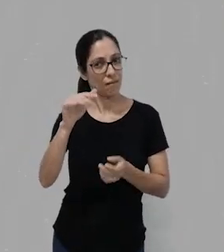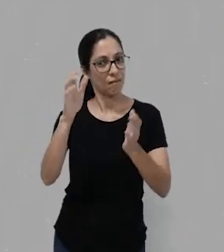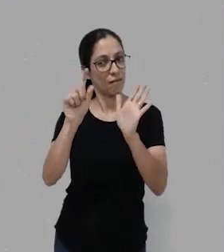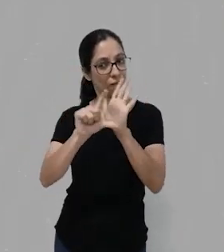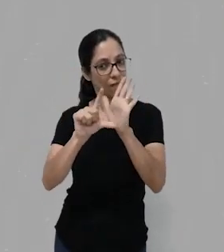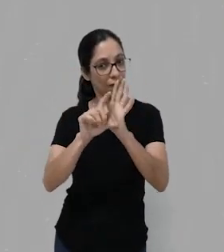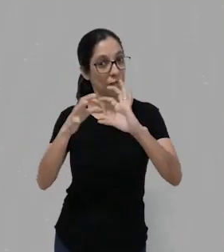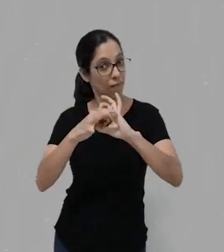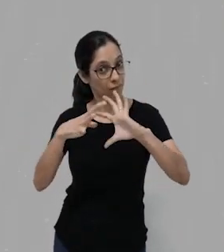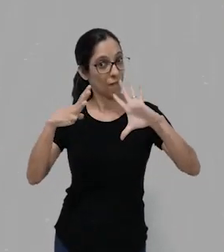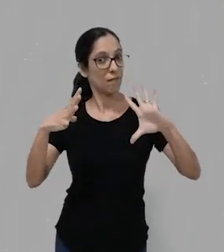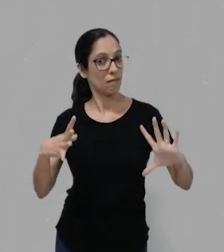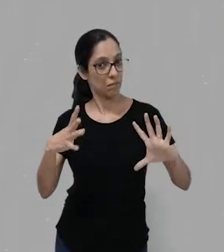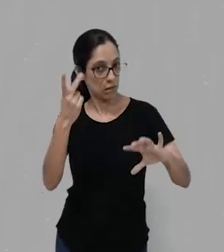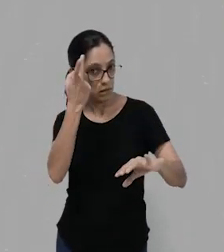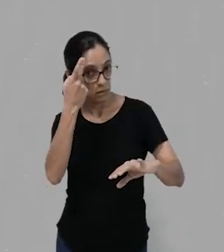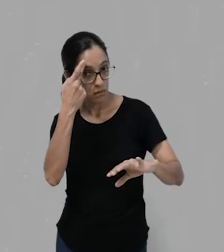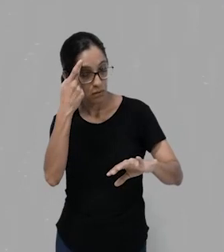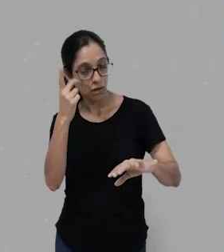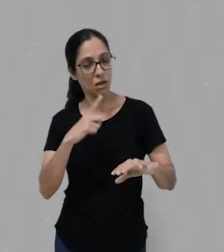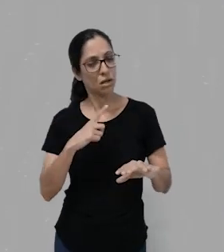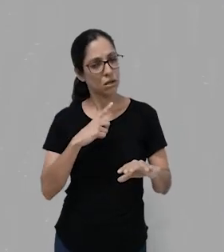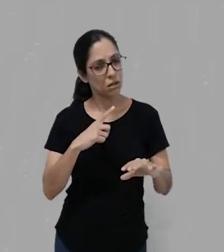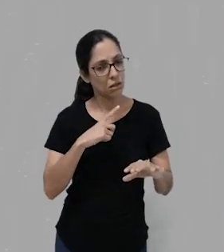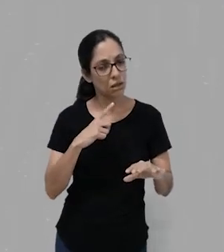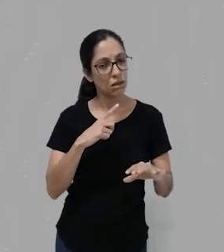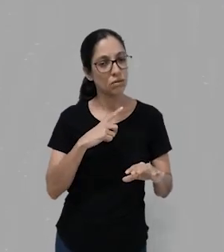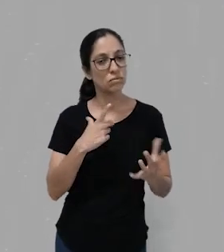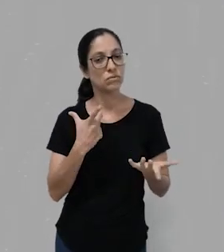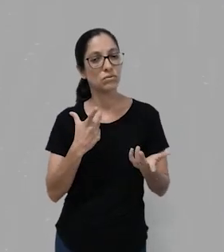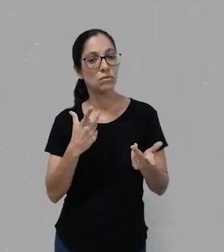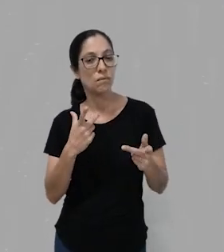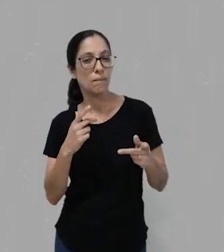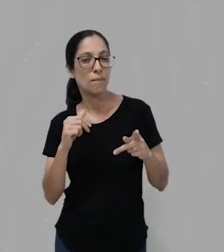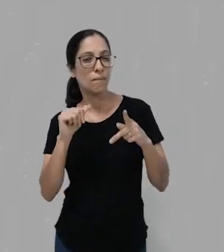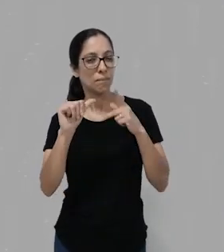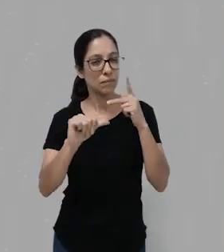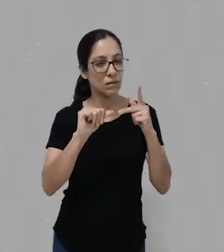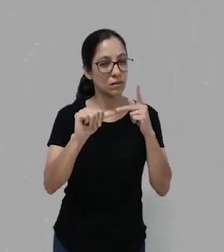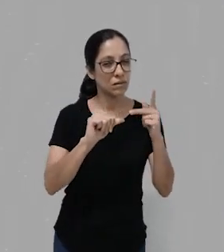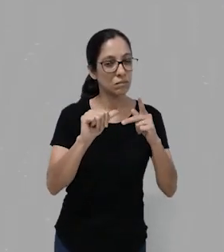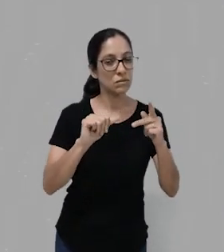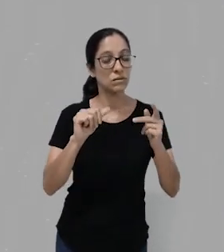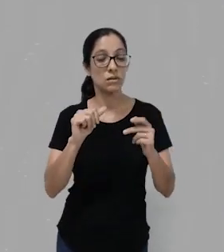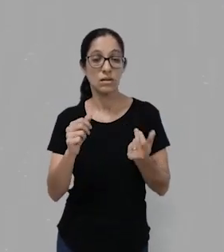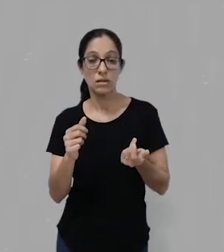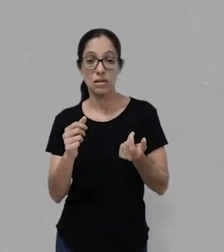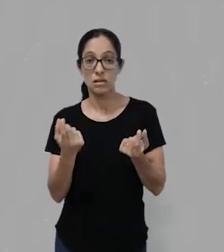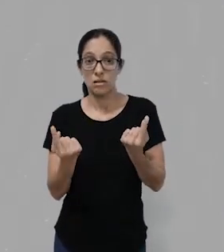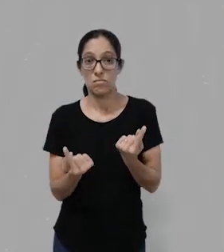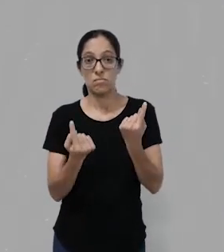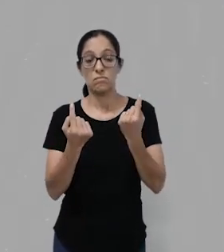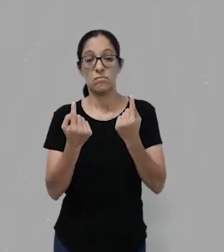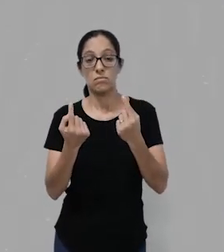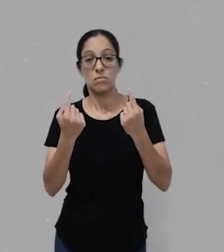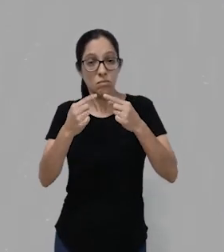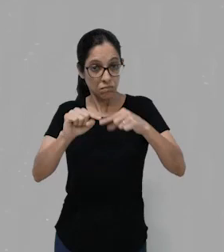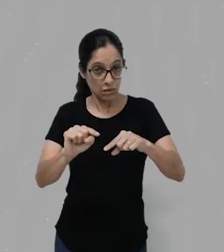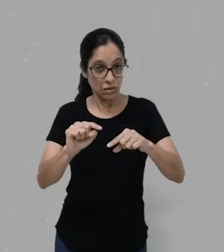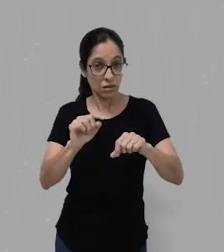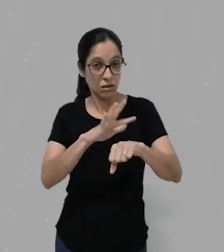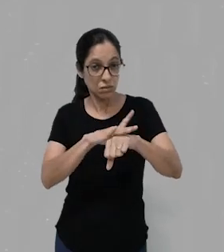existem alguns medicamentos, que existem alguns princípios ativos que combatem, por exemplo, a epilepsia.